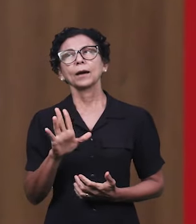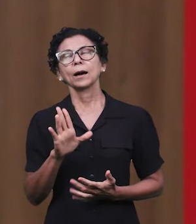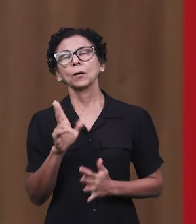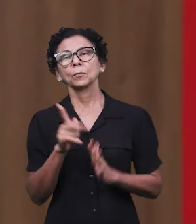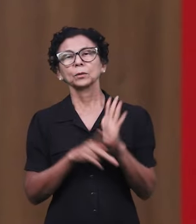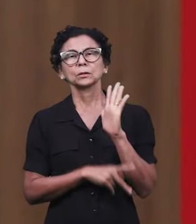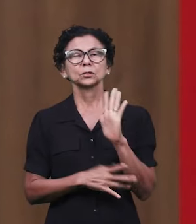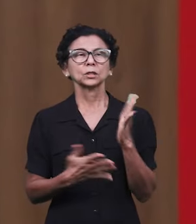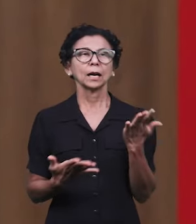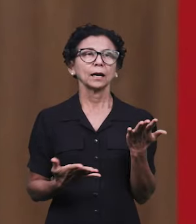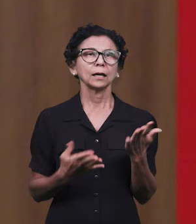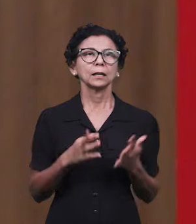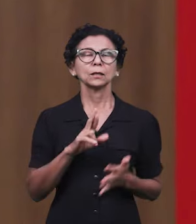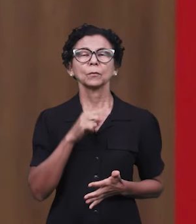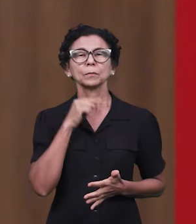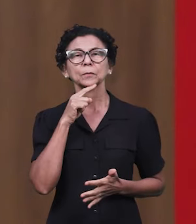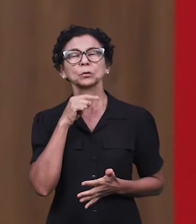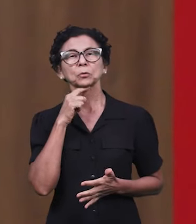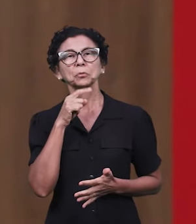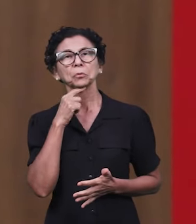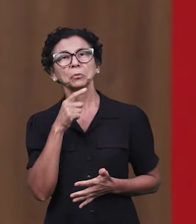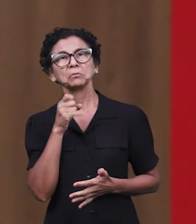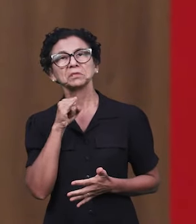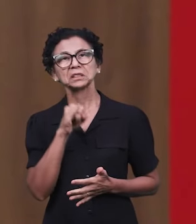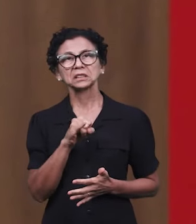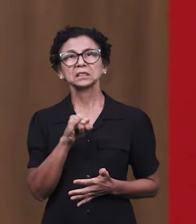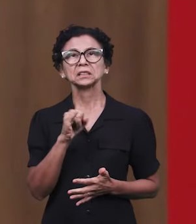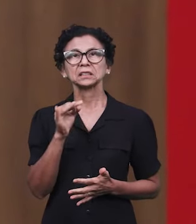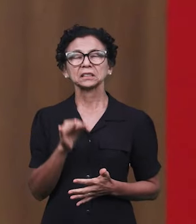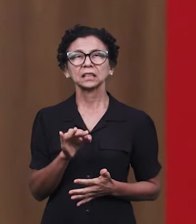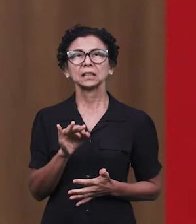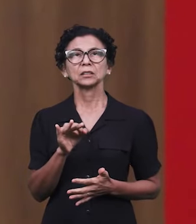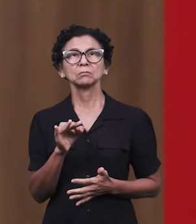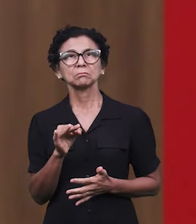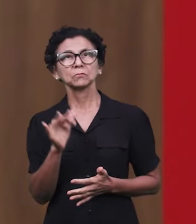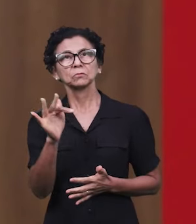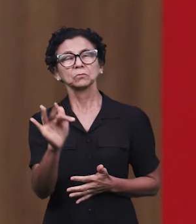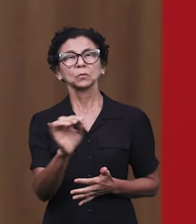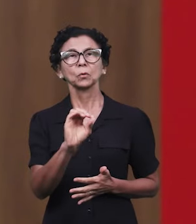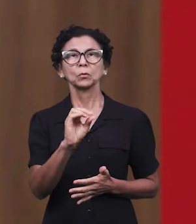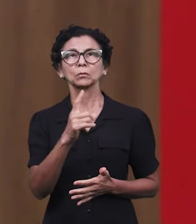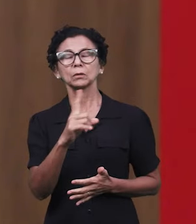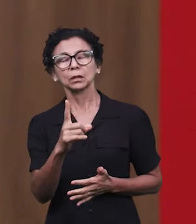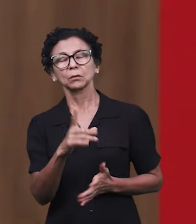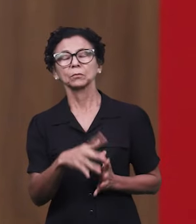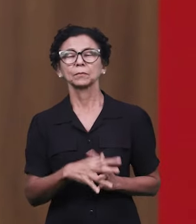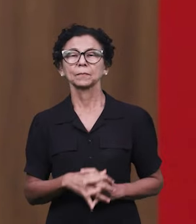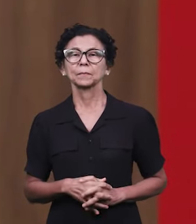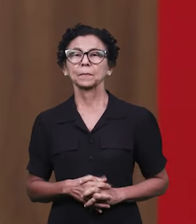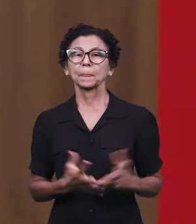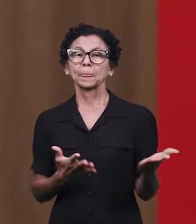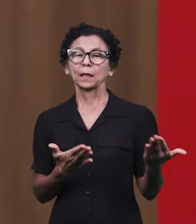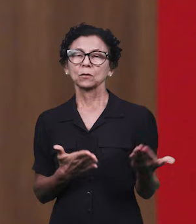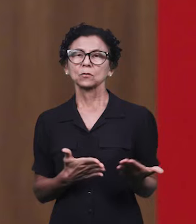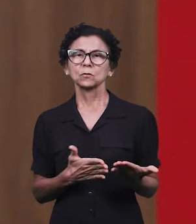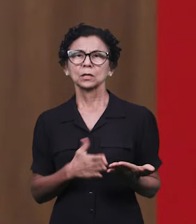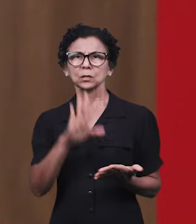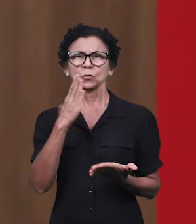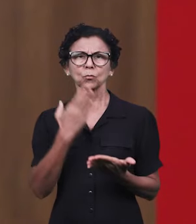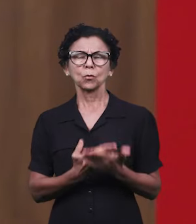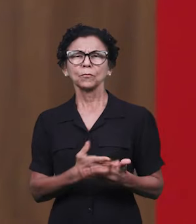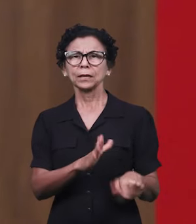é uma realidade. Que para os nossos jovens crerem nas suas potencialidades, nas suas habilidades, com certeza os desafios